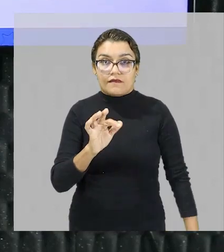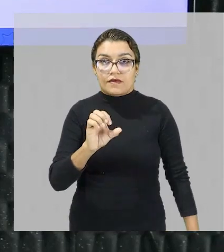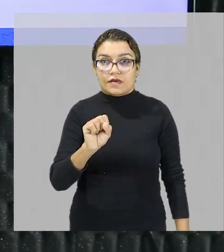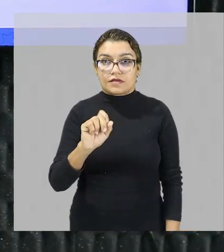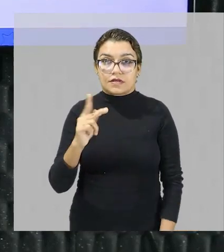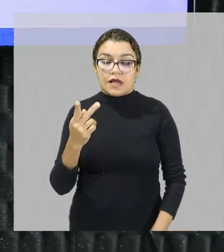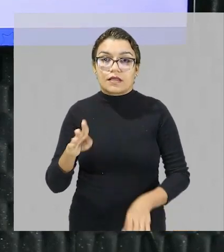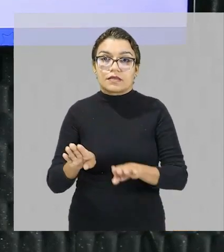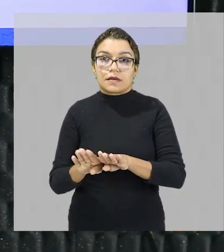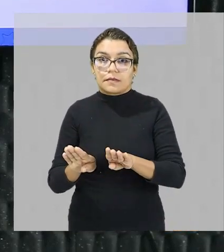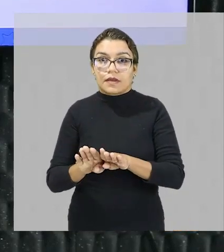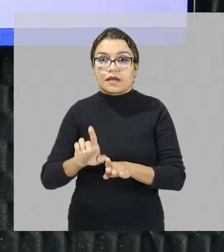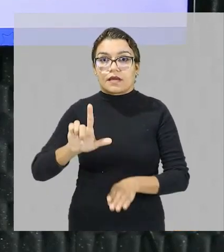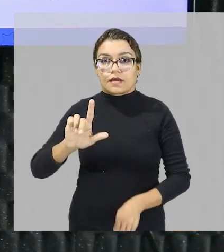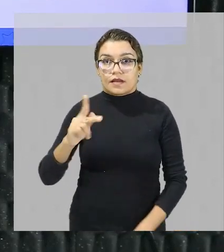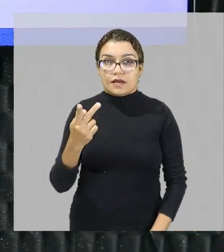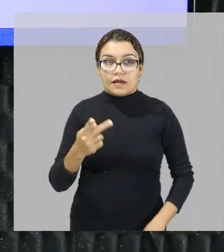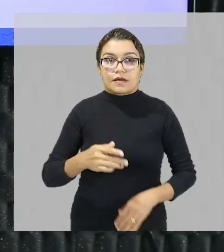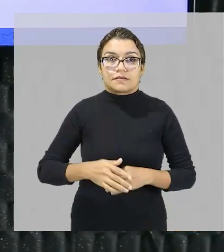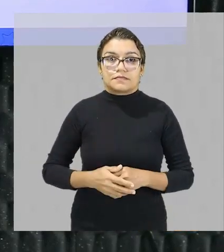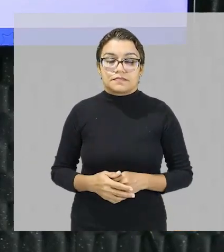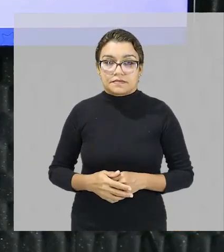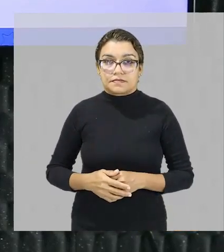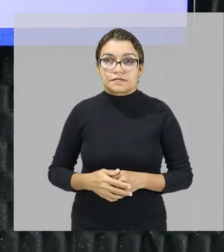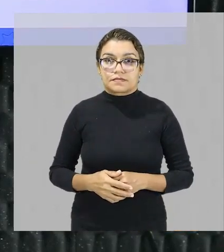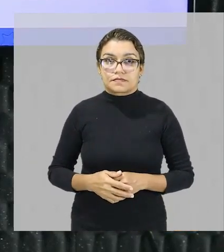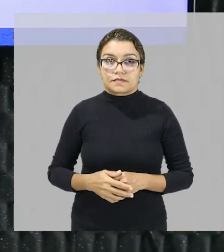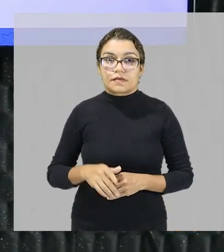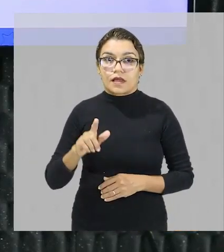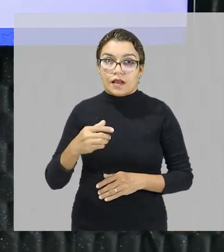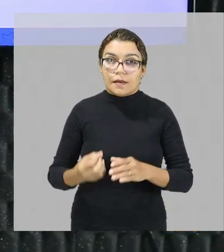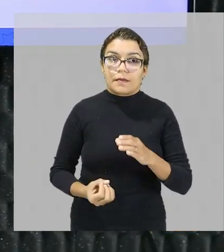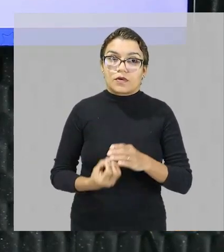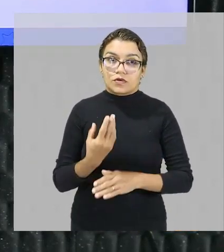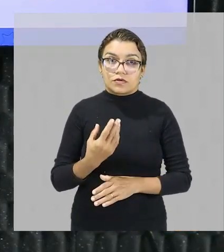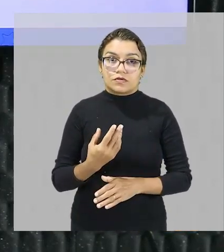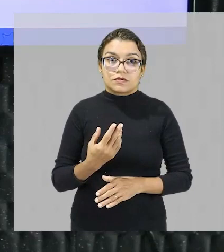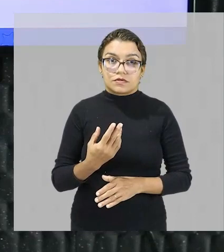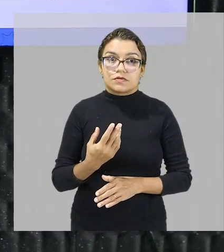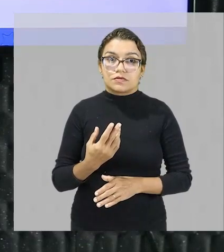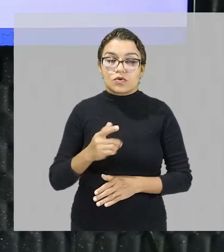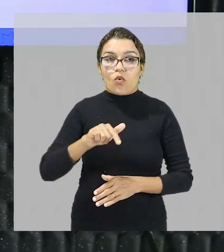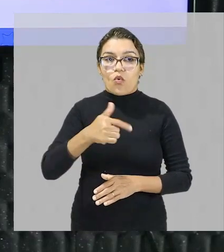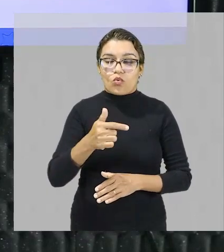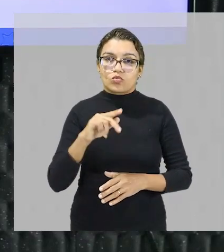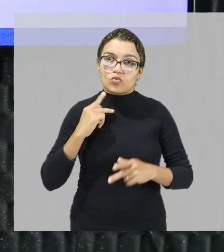LH, certo? E esse FSH e LH é produzido pela adenohipófise.